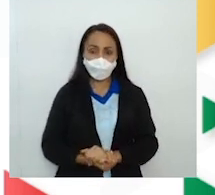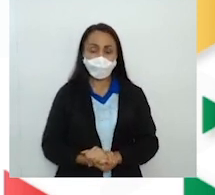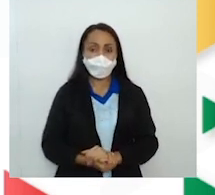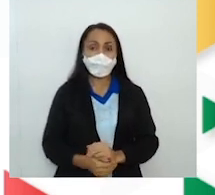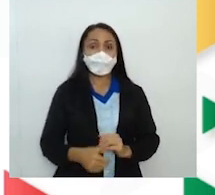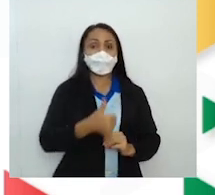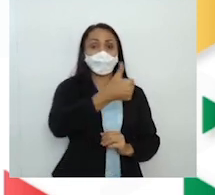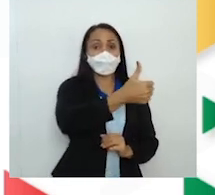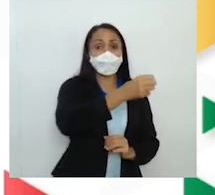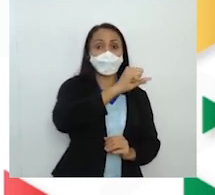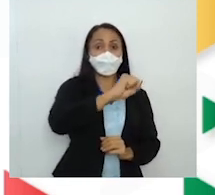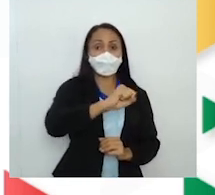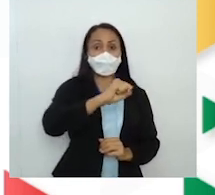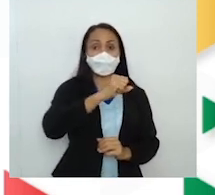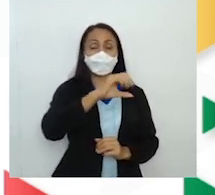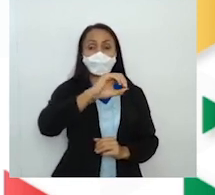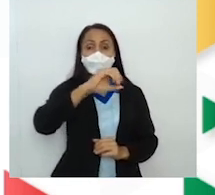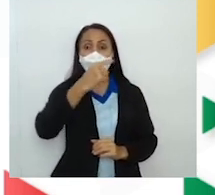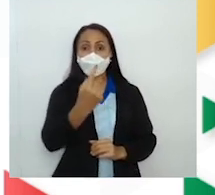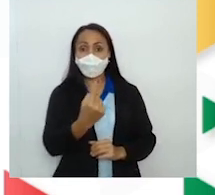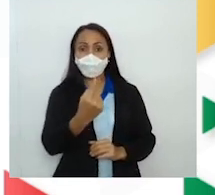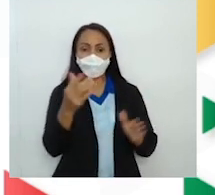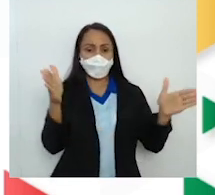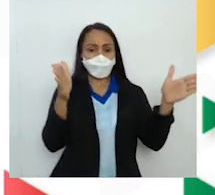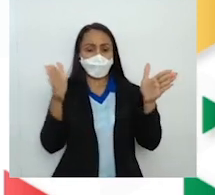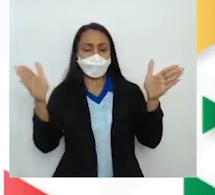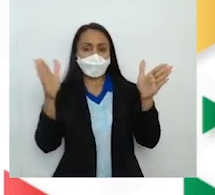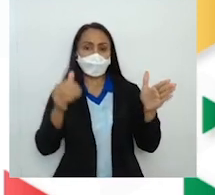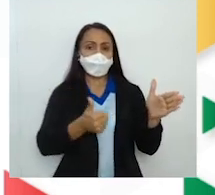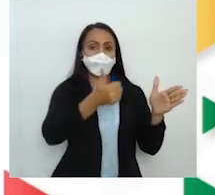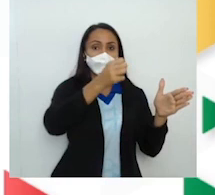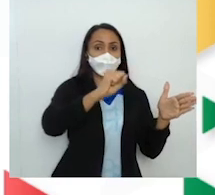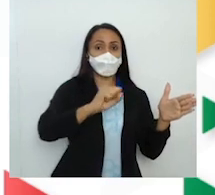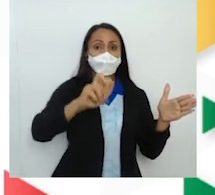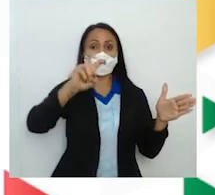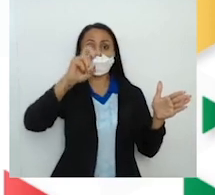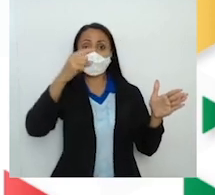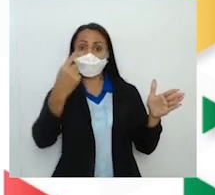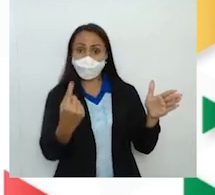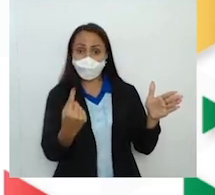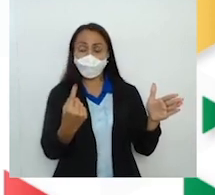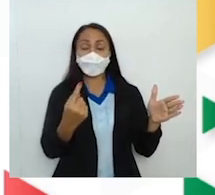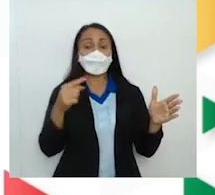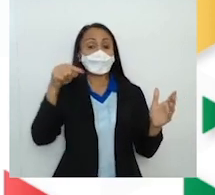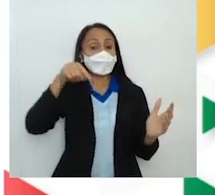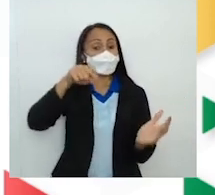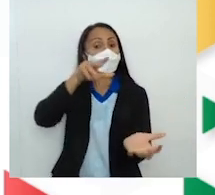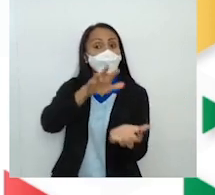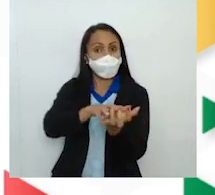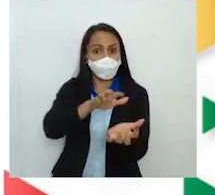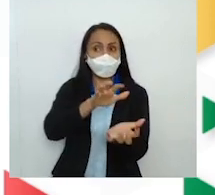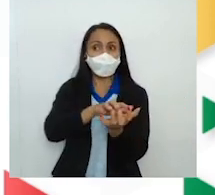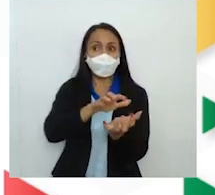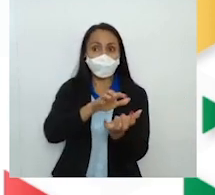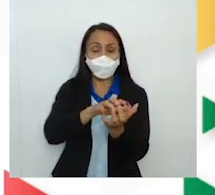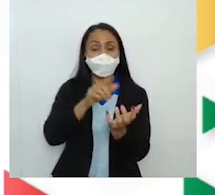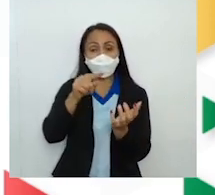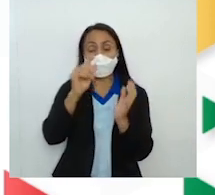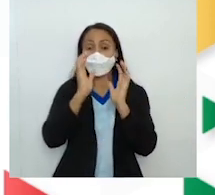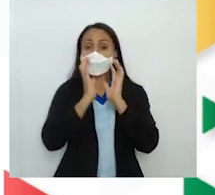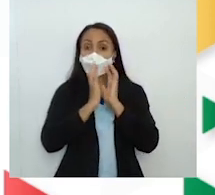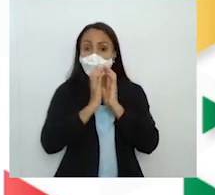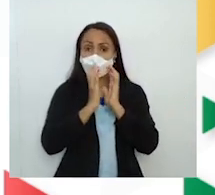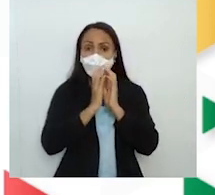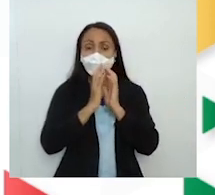de 1801 até 1851, né? E o Recife, Recife